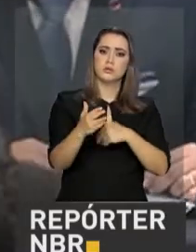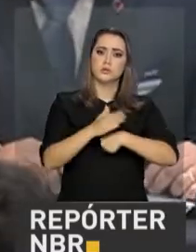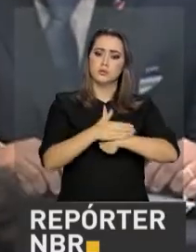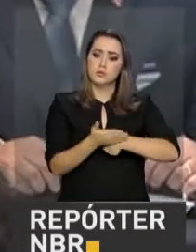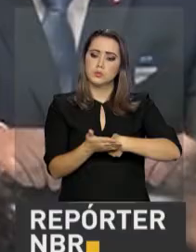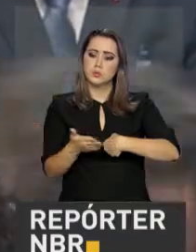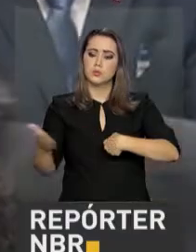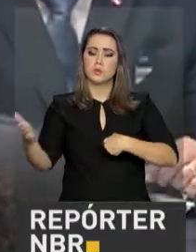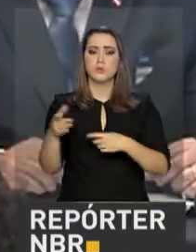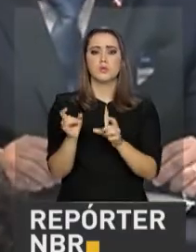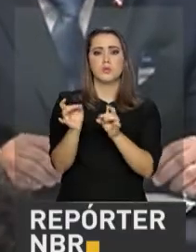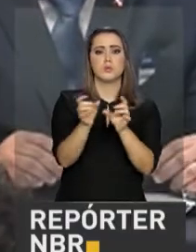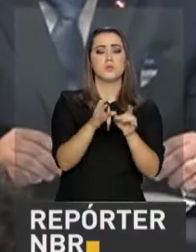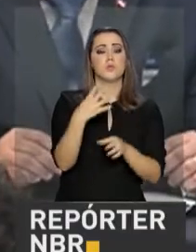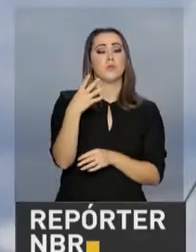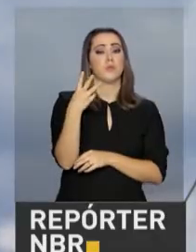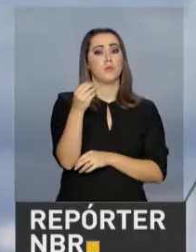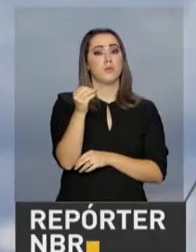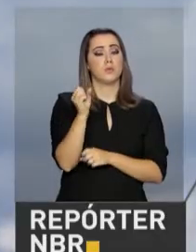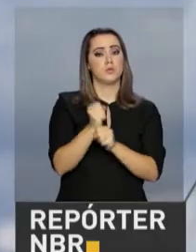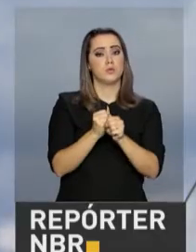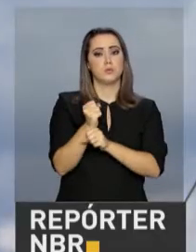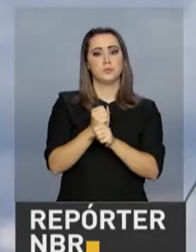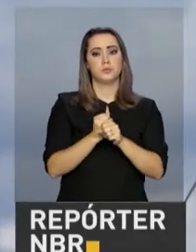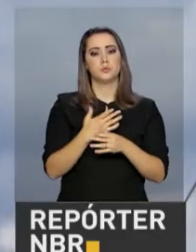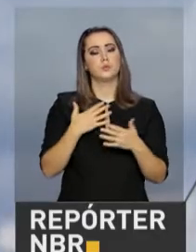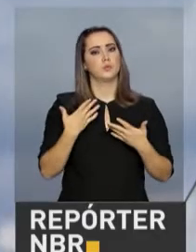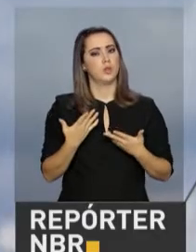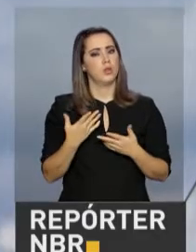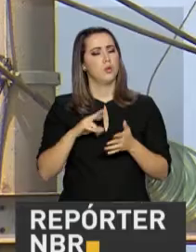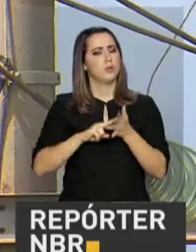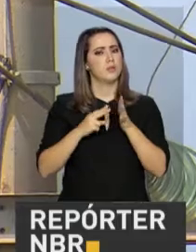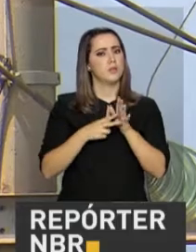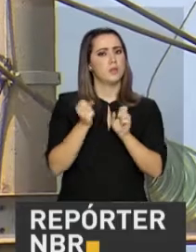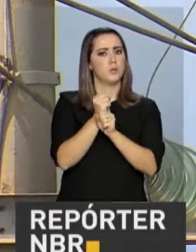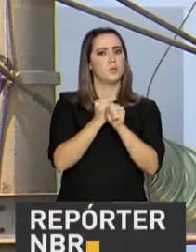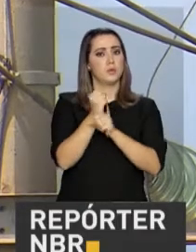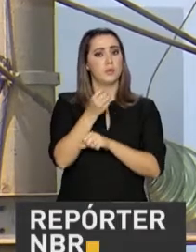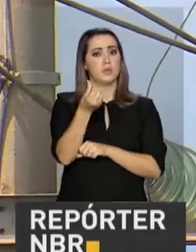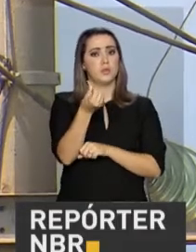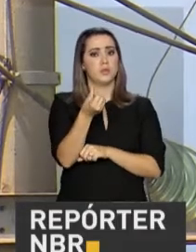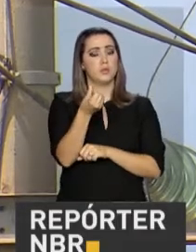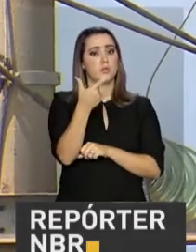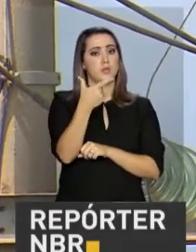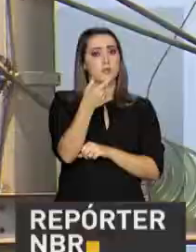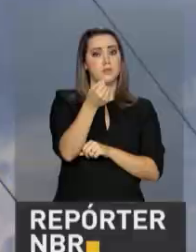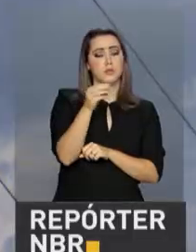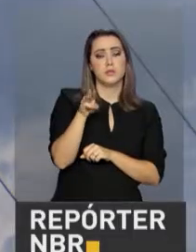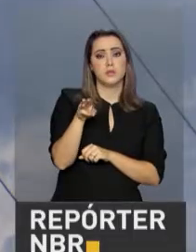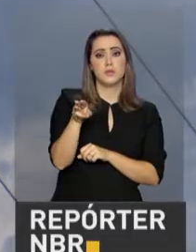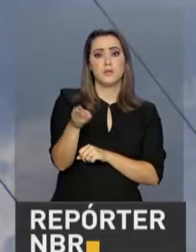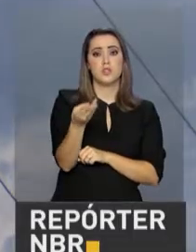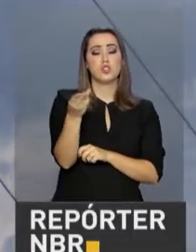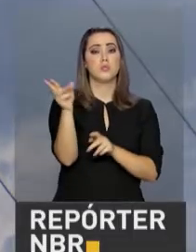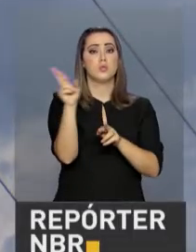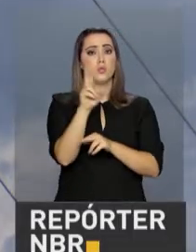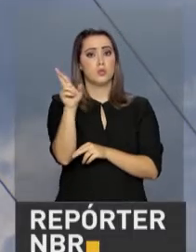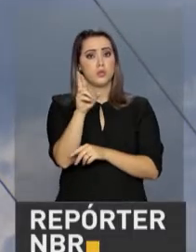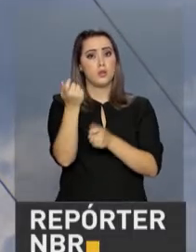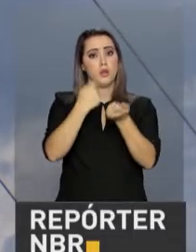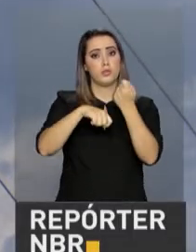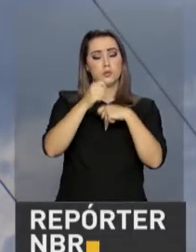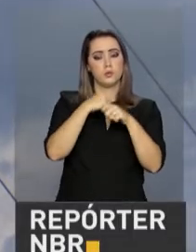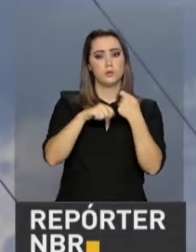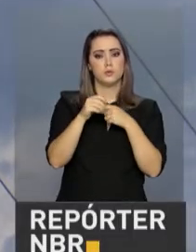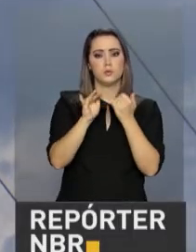da concessão, que é de 30 anos. Por ano, o consumidor deverá economizar 620 milhões de reais. As linhas devem começar